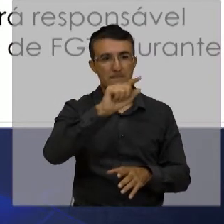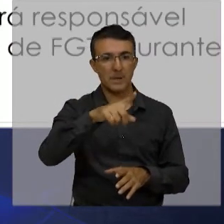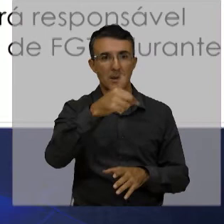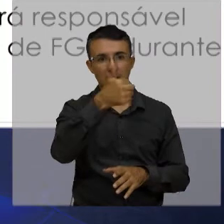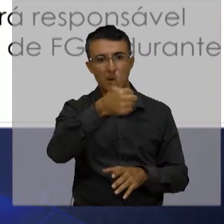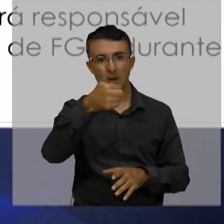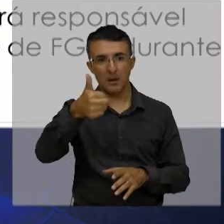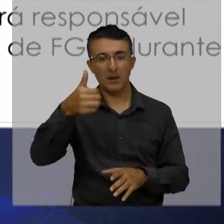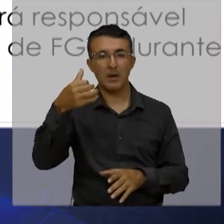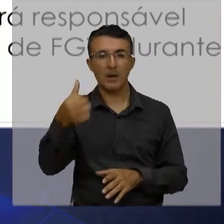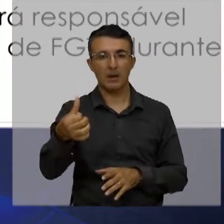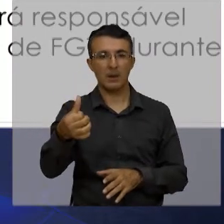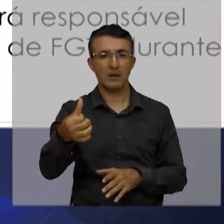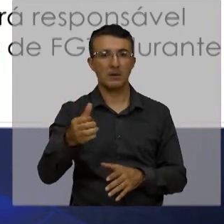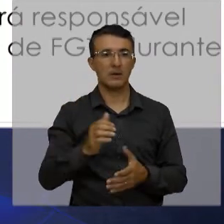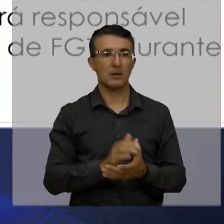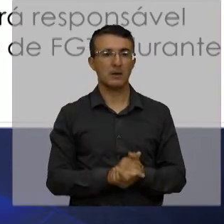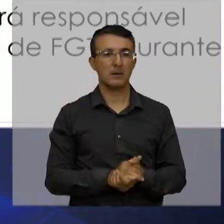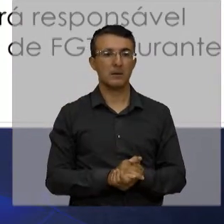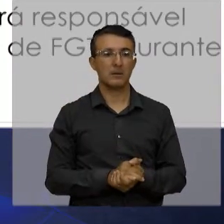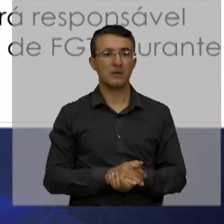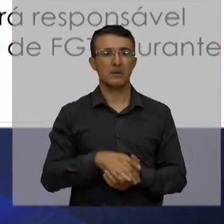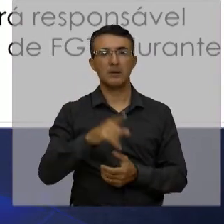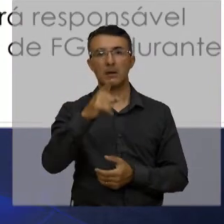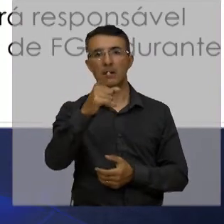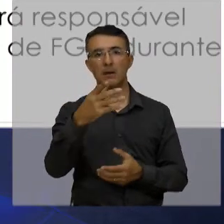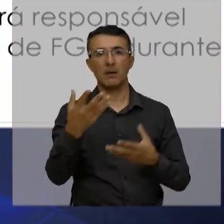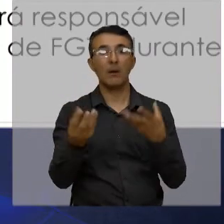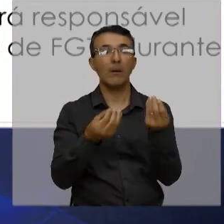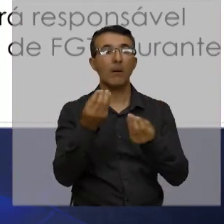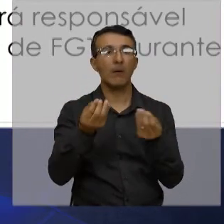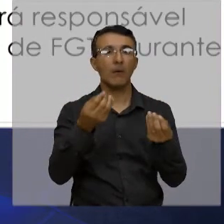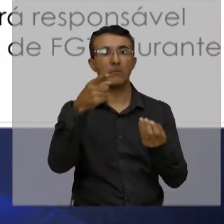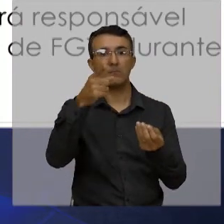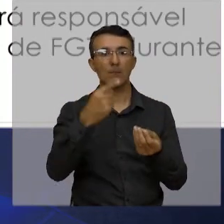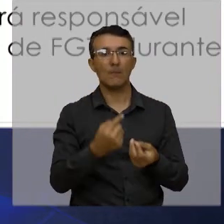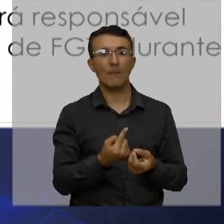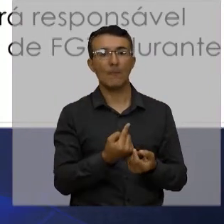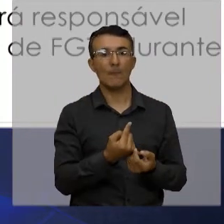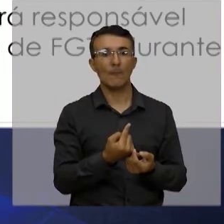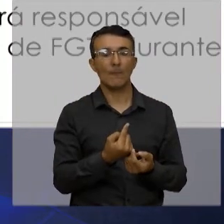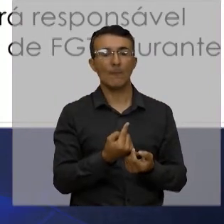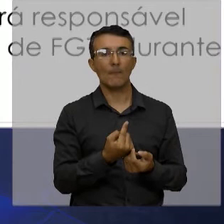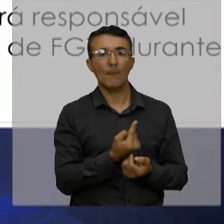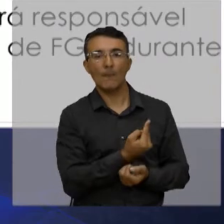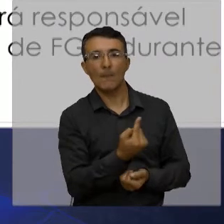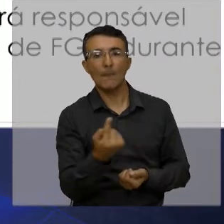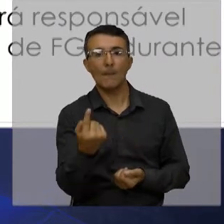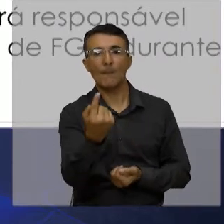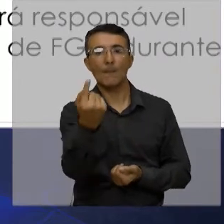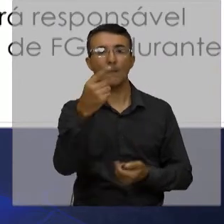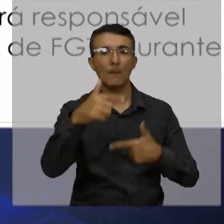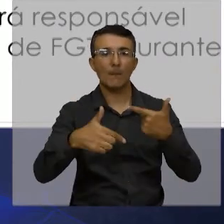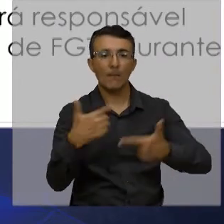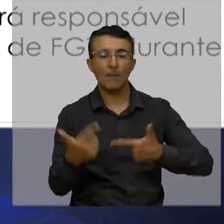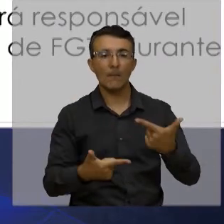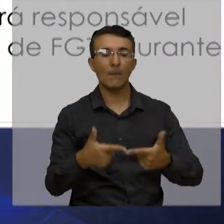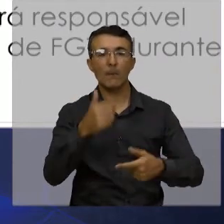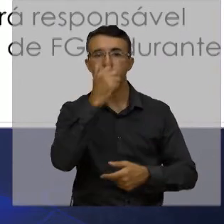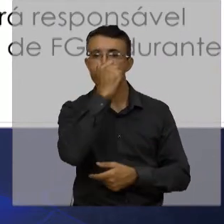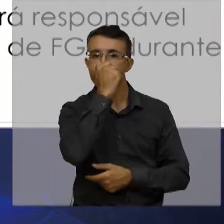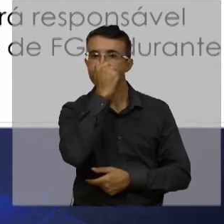1.116. E nós estamos vendo a situação aqui em São José dos Campos, com os ônibus lotados. As